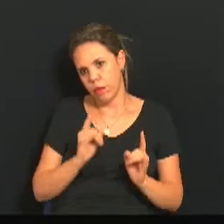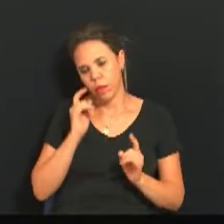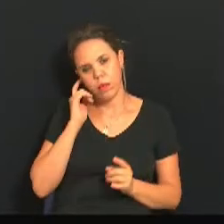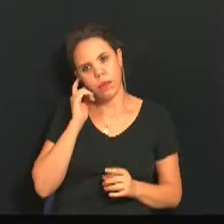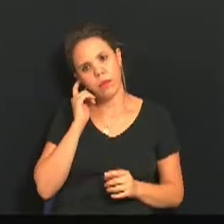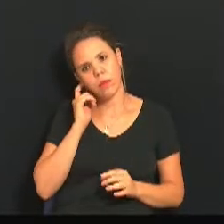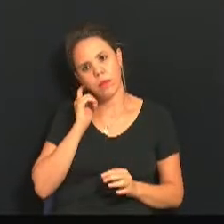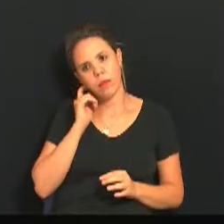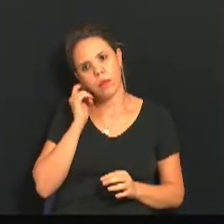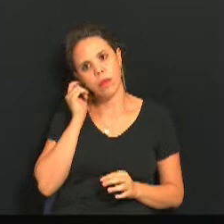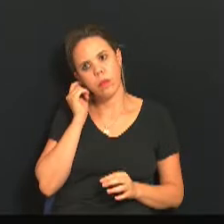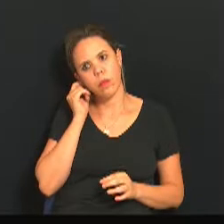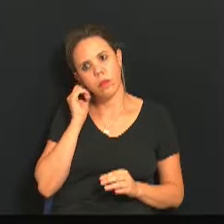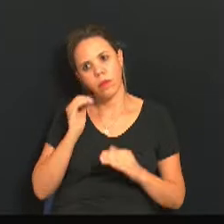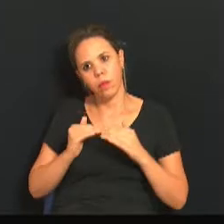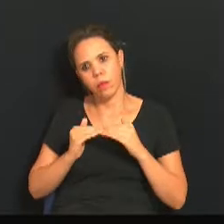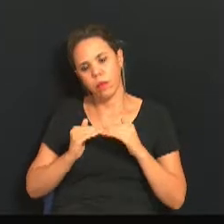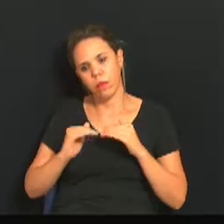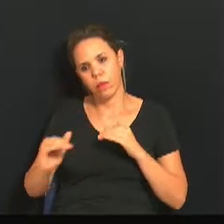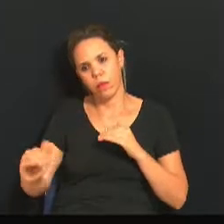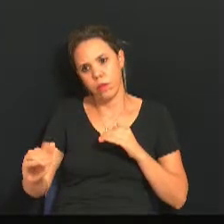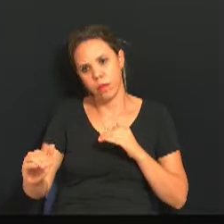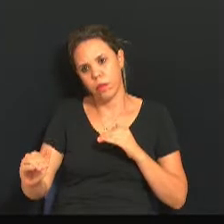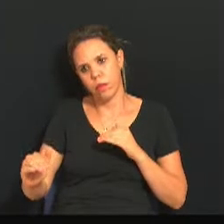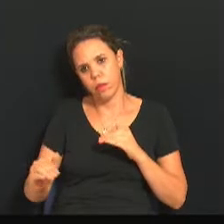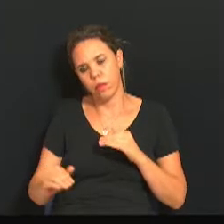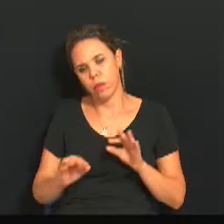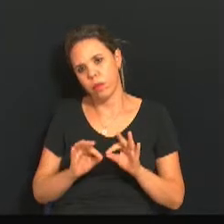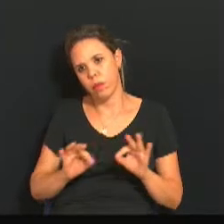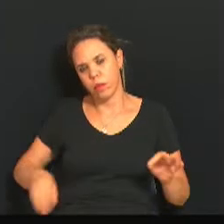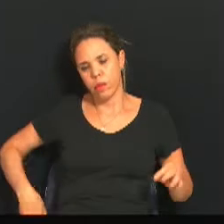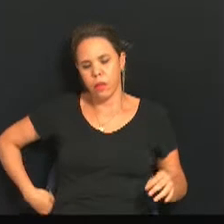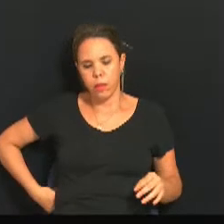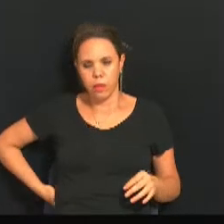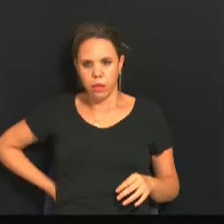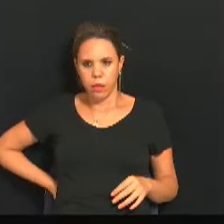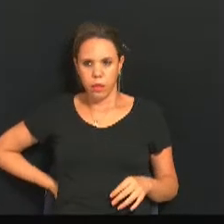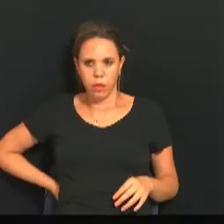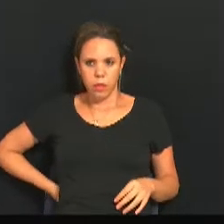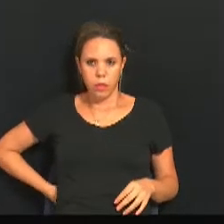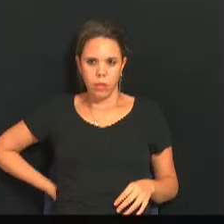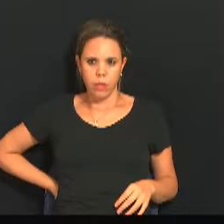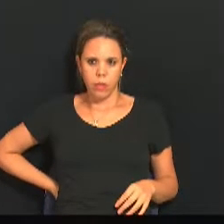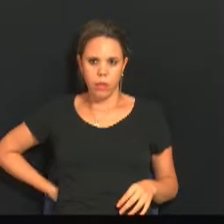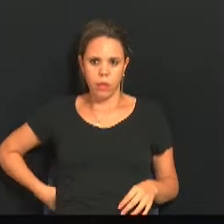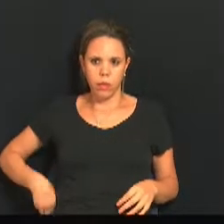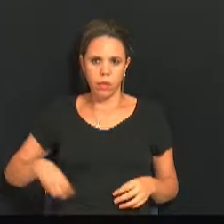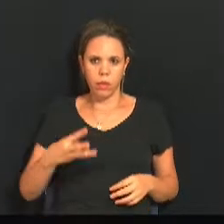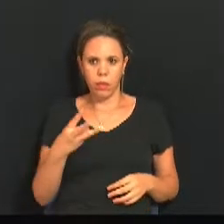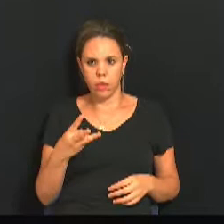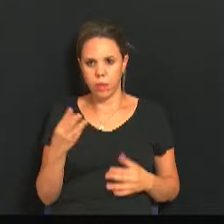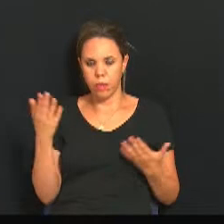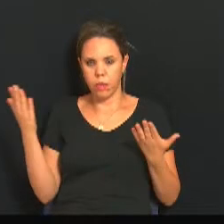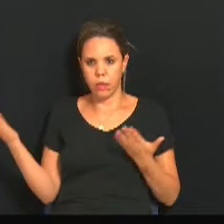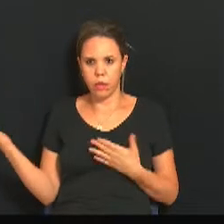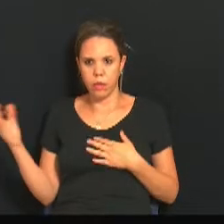tem uma formação horizontal e relação à harmonia e neste caso estão